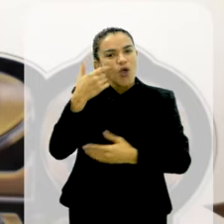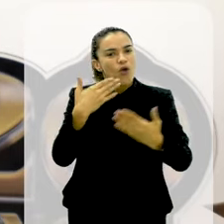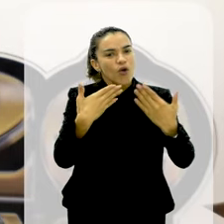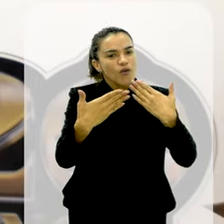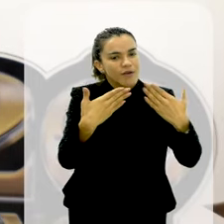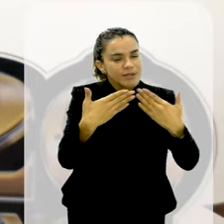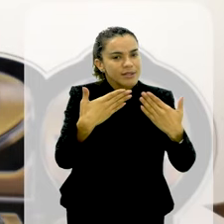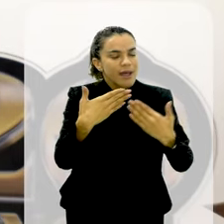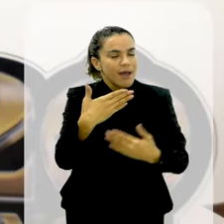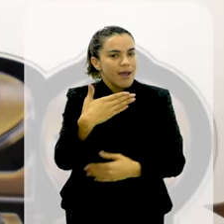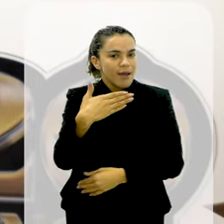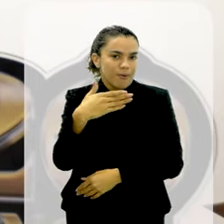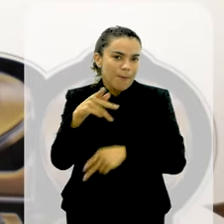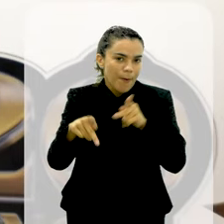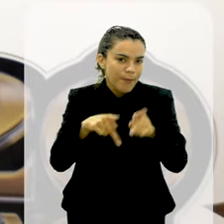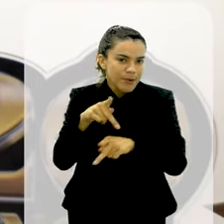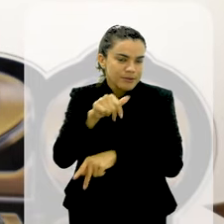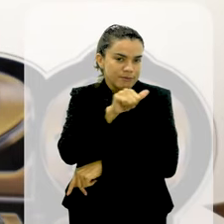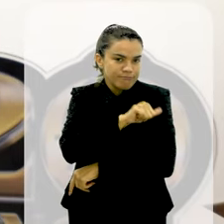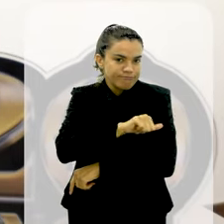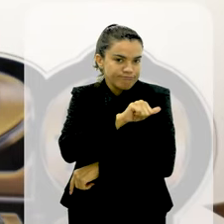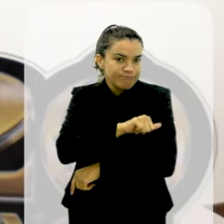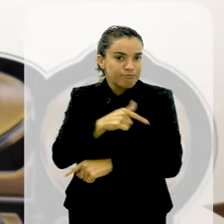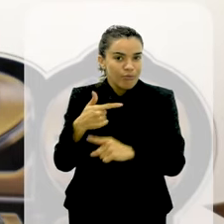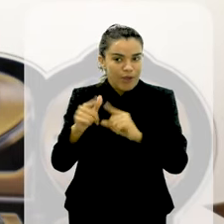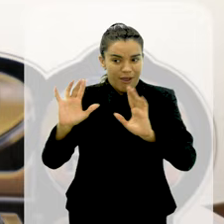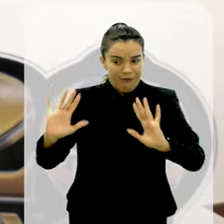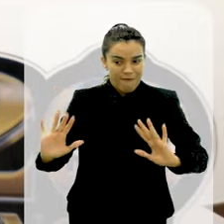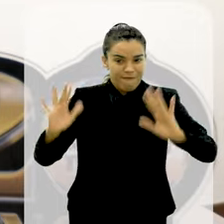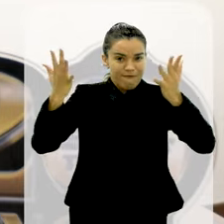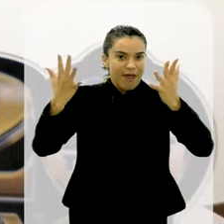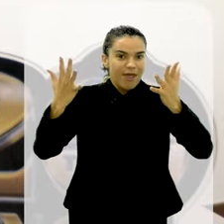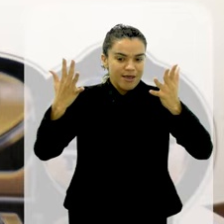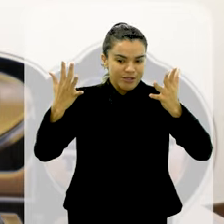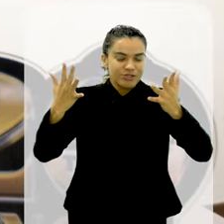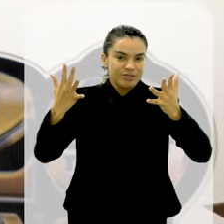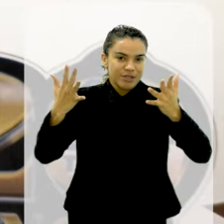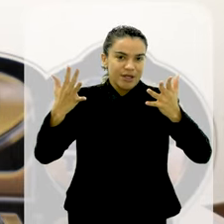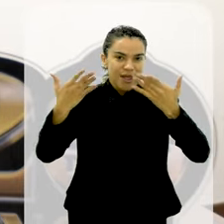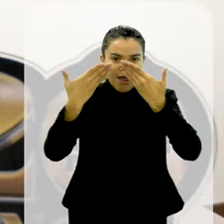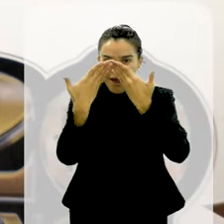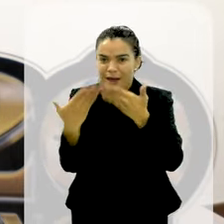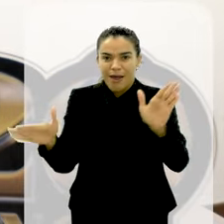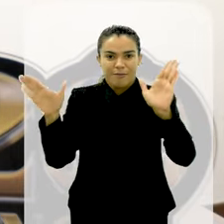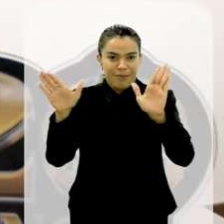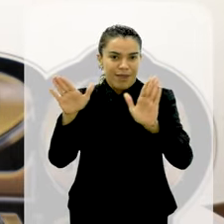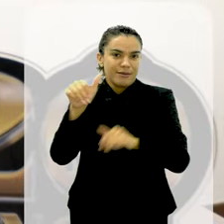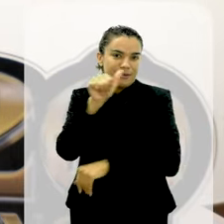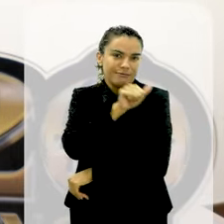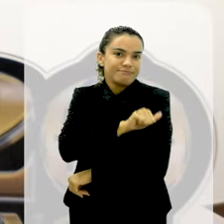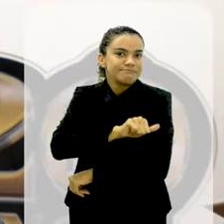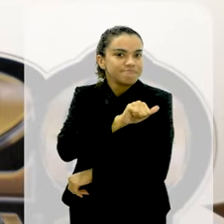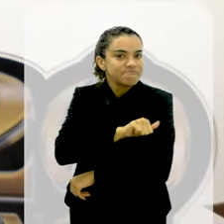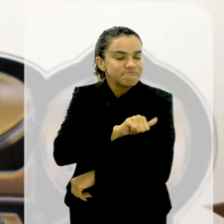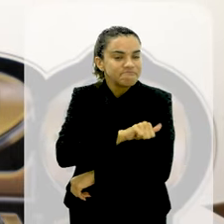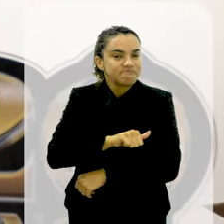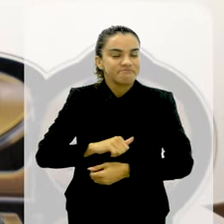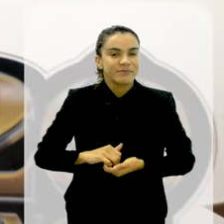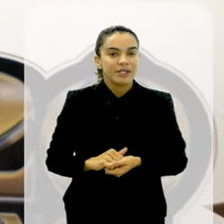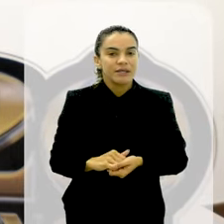você conversar com cariocas, né? Que é a maior festa popular do mundo. Ela acontece aqui no Rio de